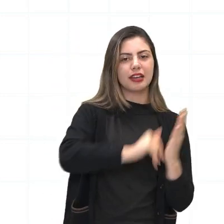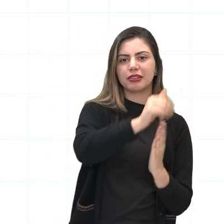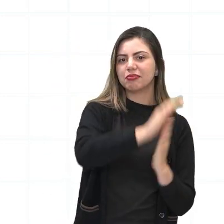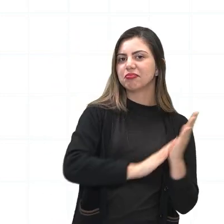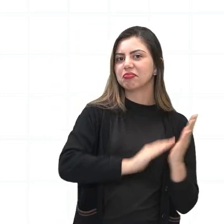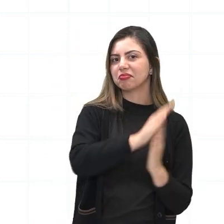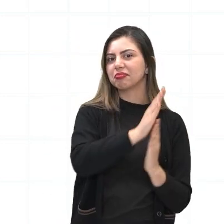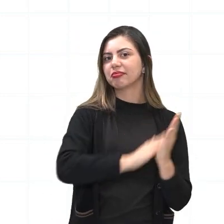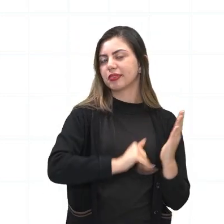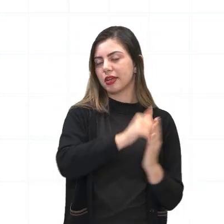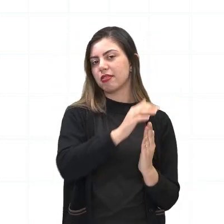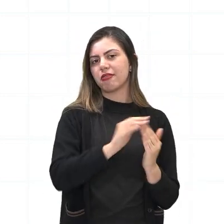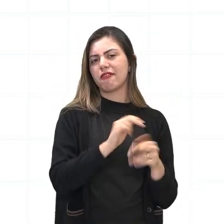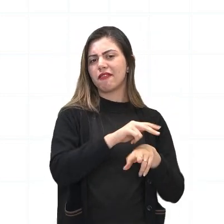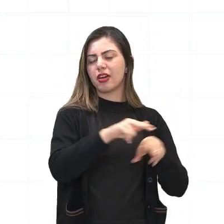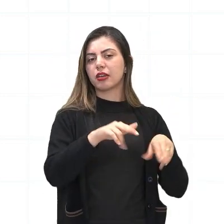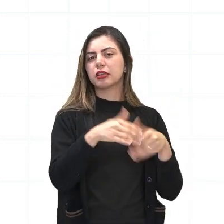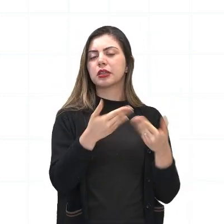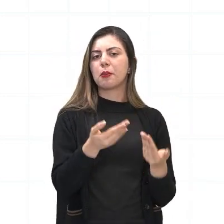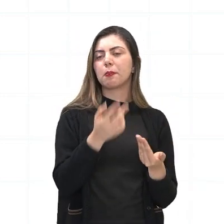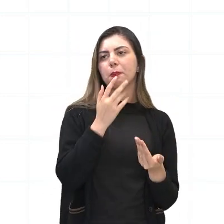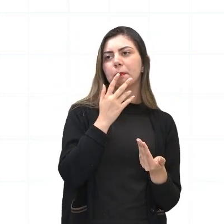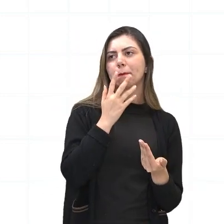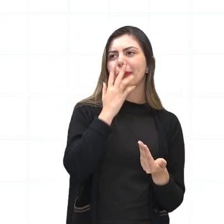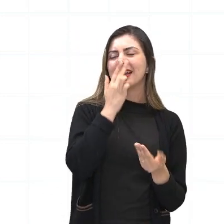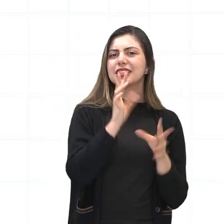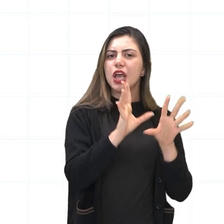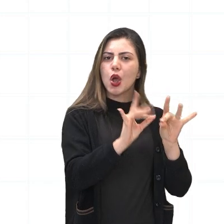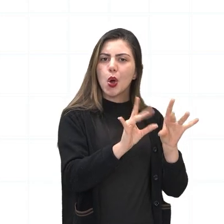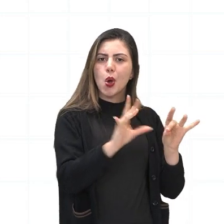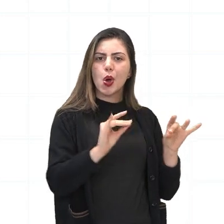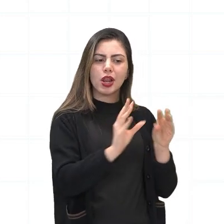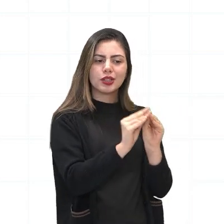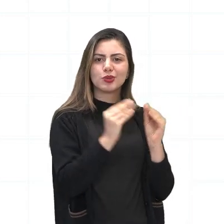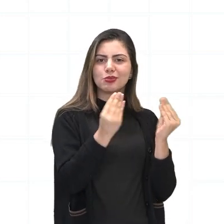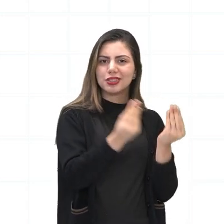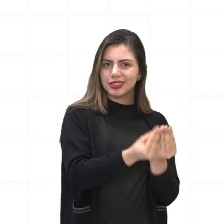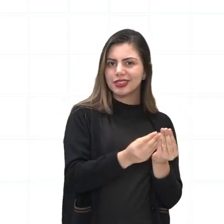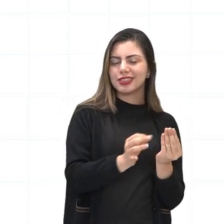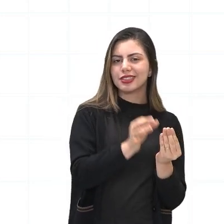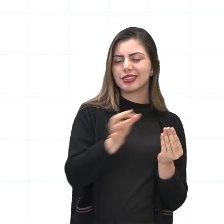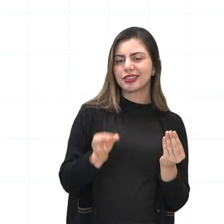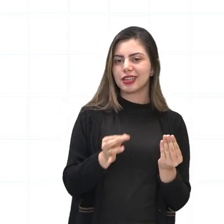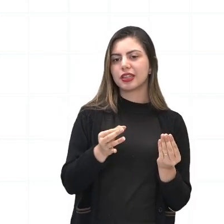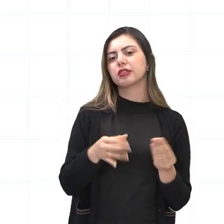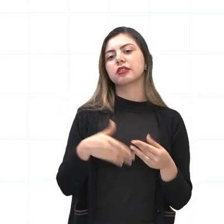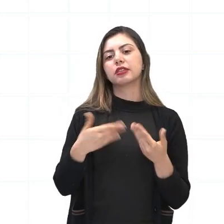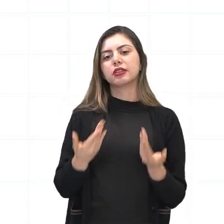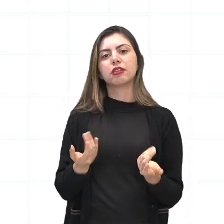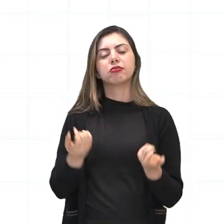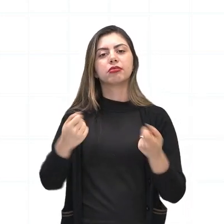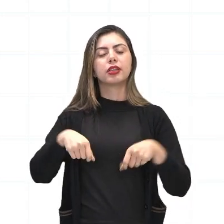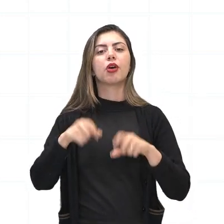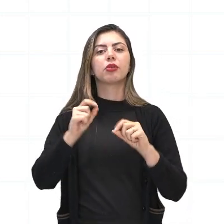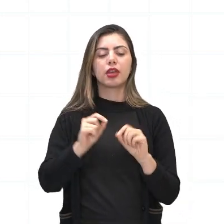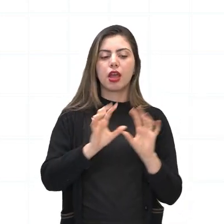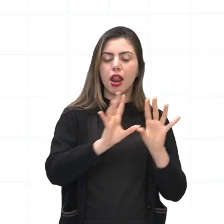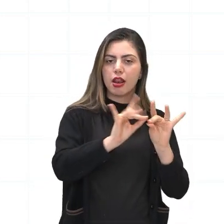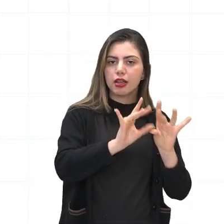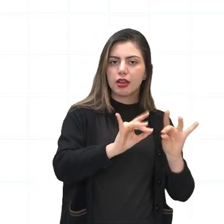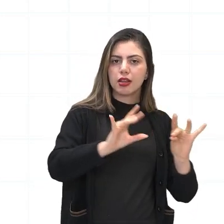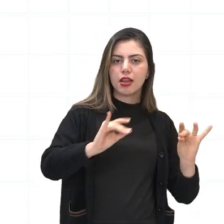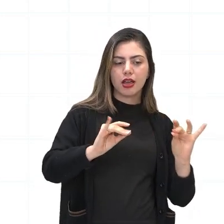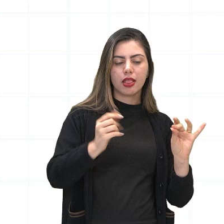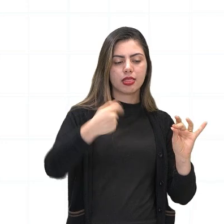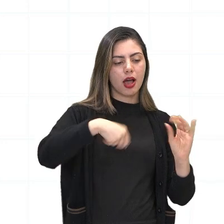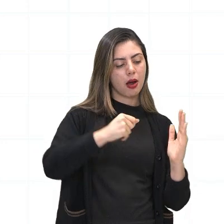as substâncias que funcionam como uma cola, que ela vai ser usada para compor e dar a liga, assim fazendo